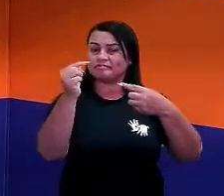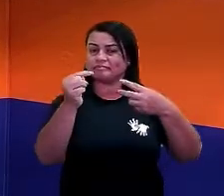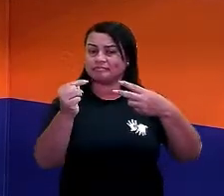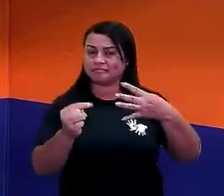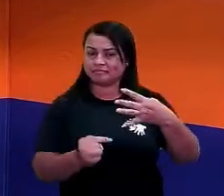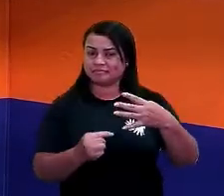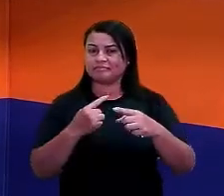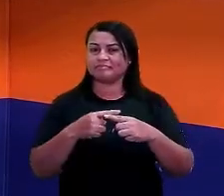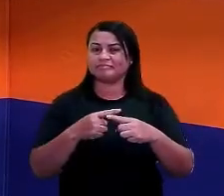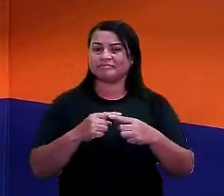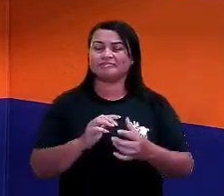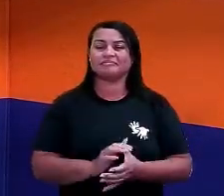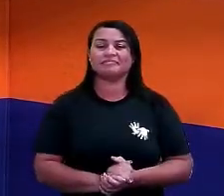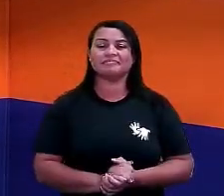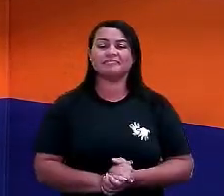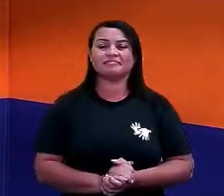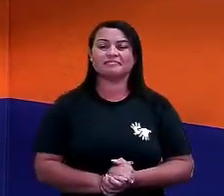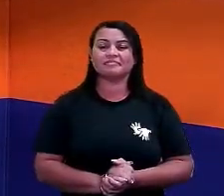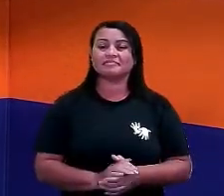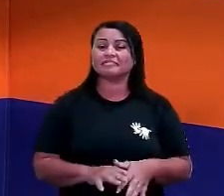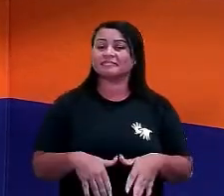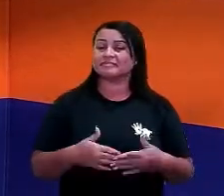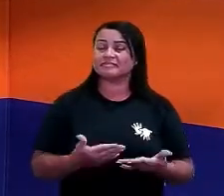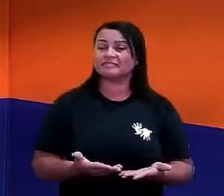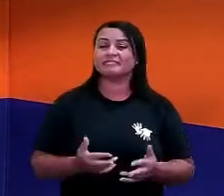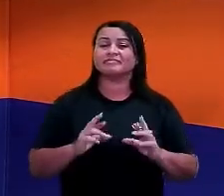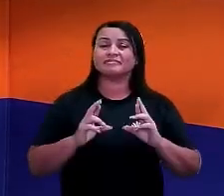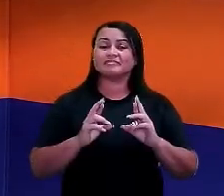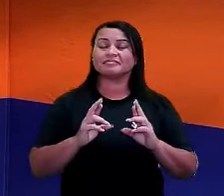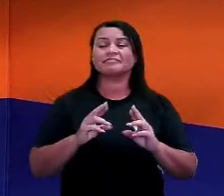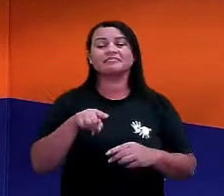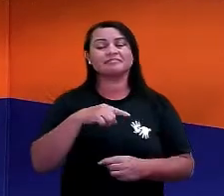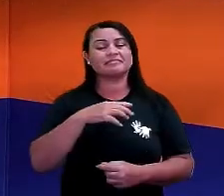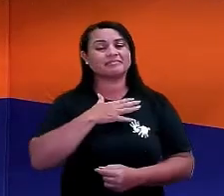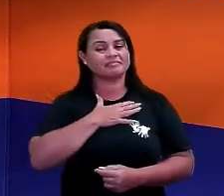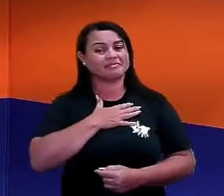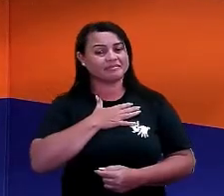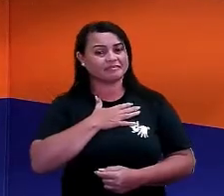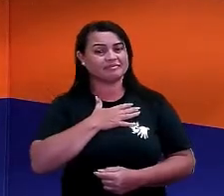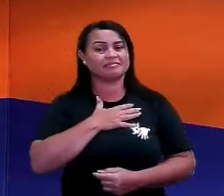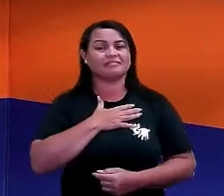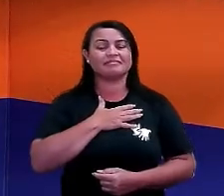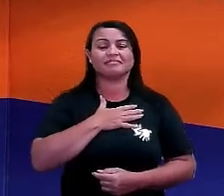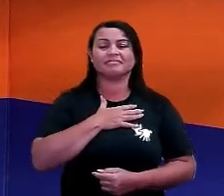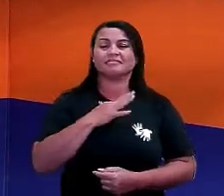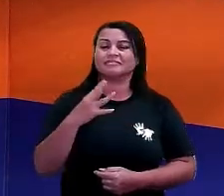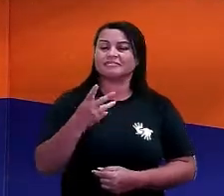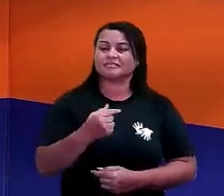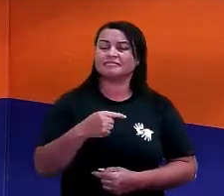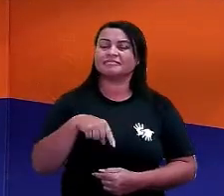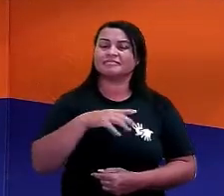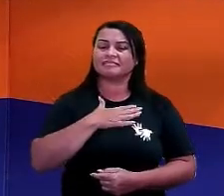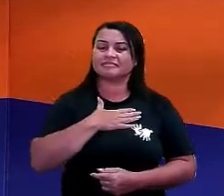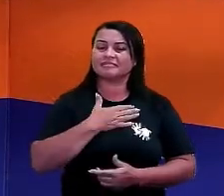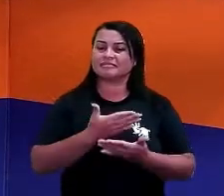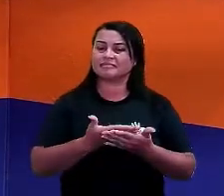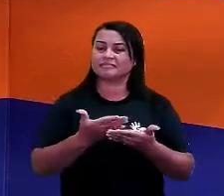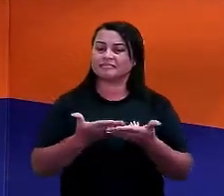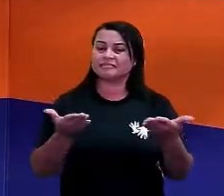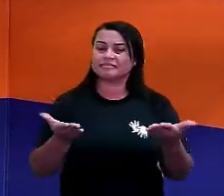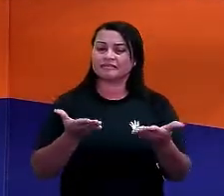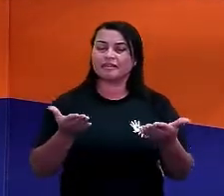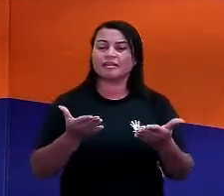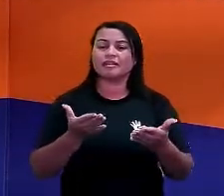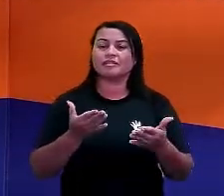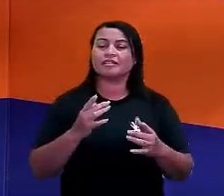porquês. E é isso. Espero vocês terem gostado, né? Espero que vocês tenham gostado da nossa aula de hoje.